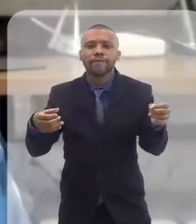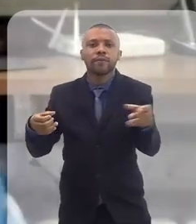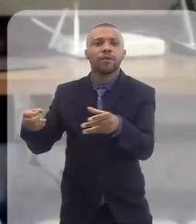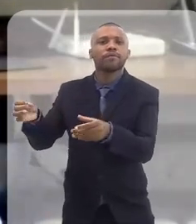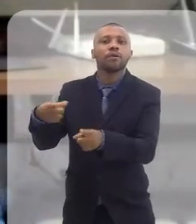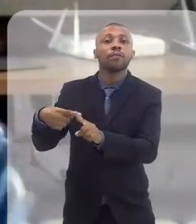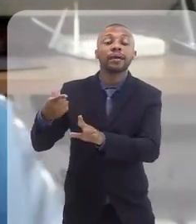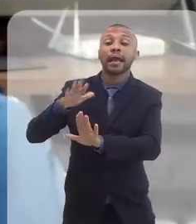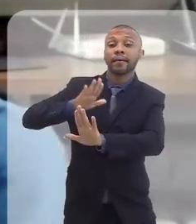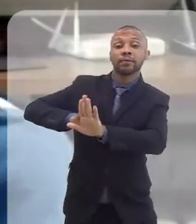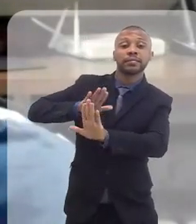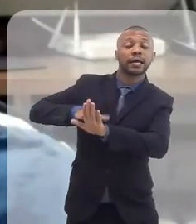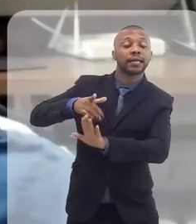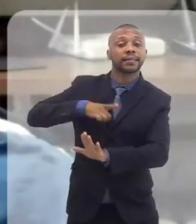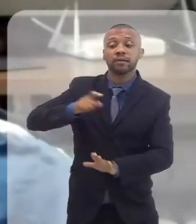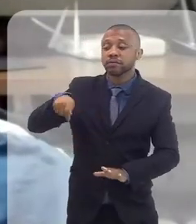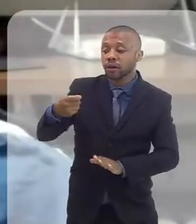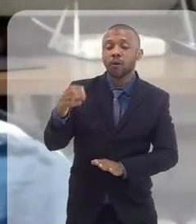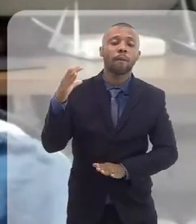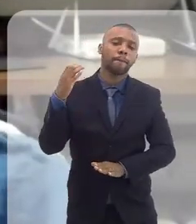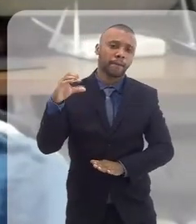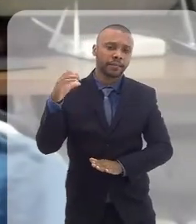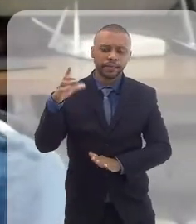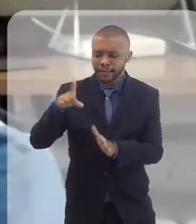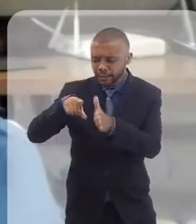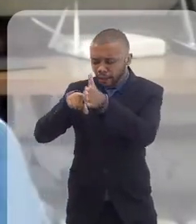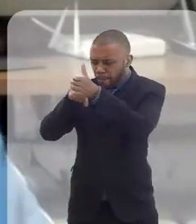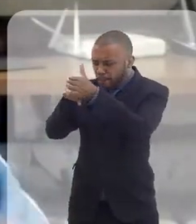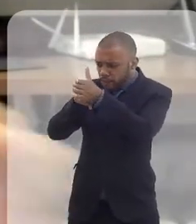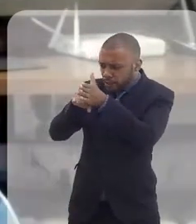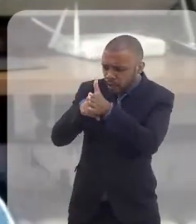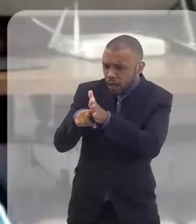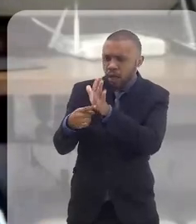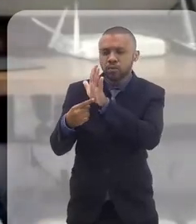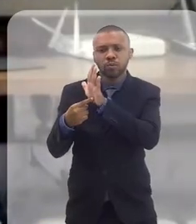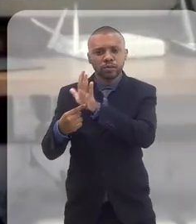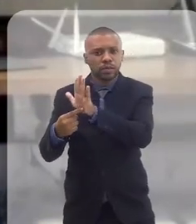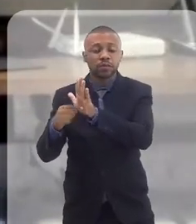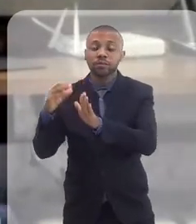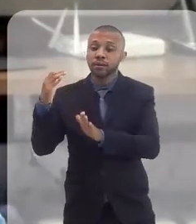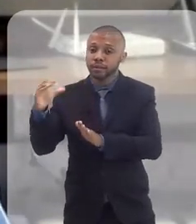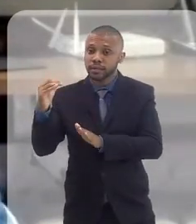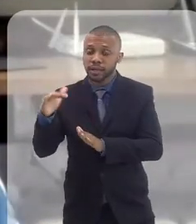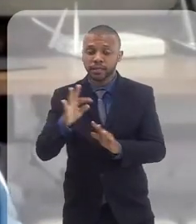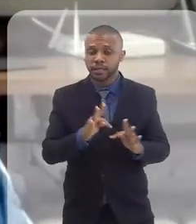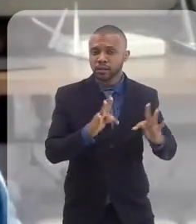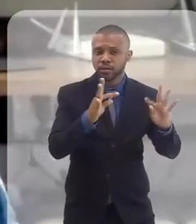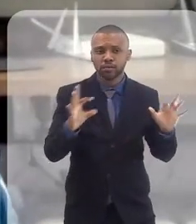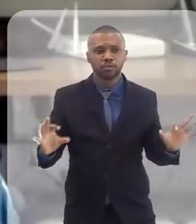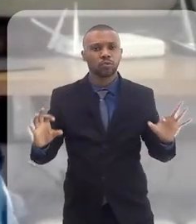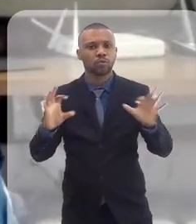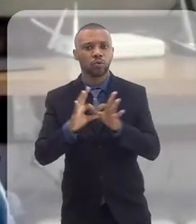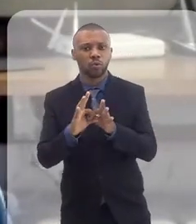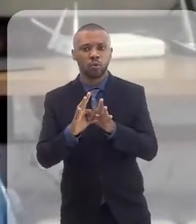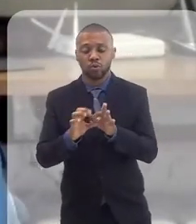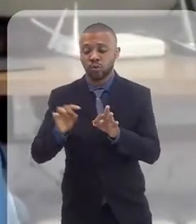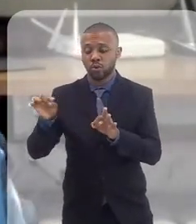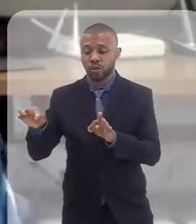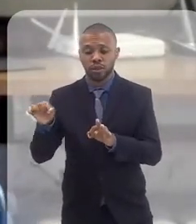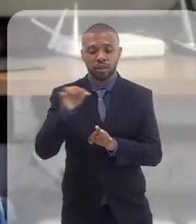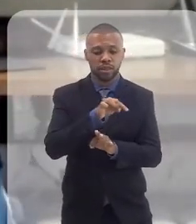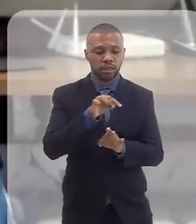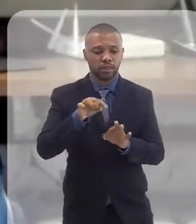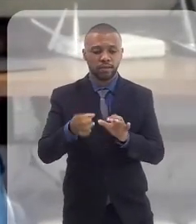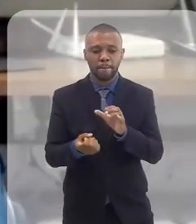olhar. Porque tem uma ciência atrás. Então, ciência, tecnologia são parceiras e um